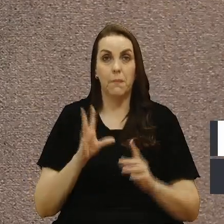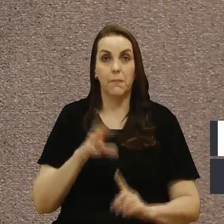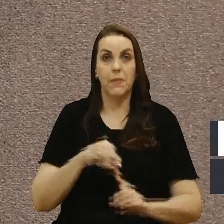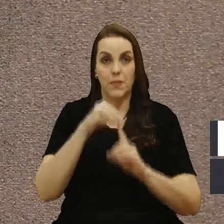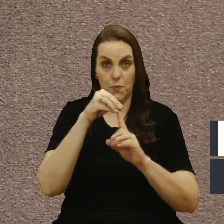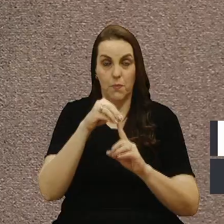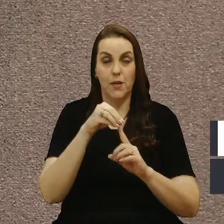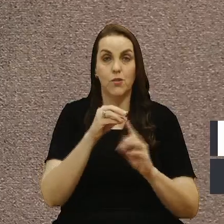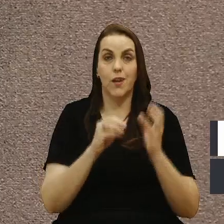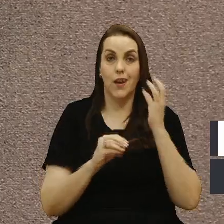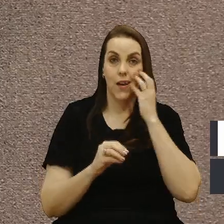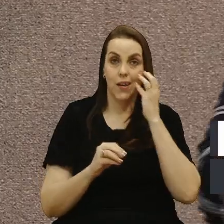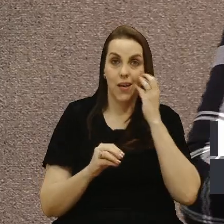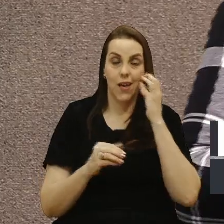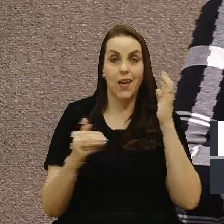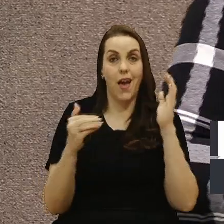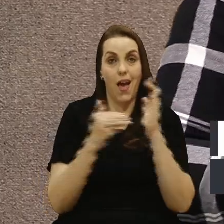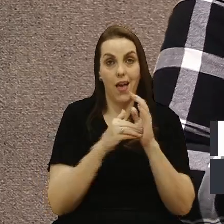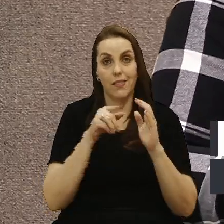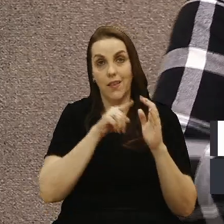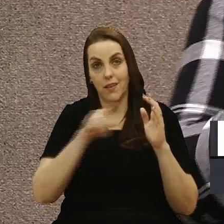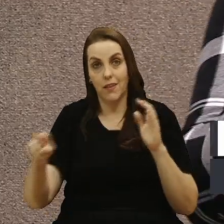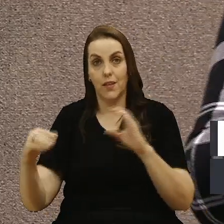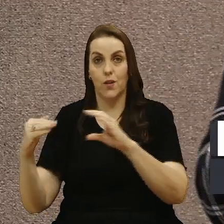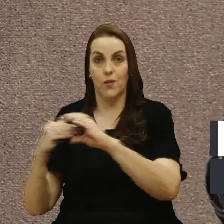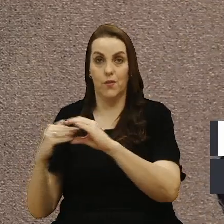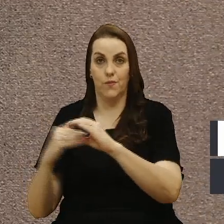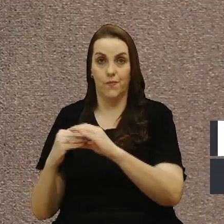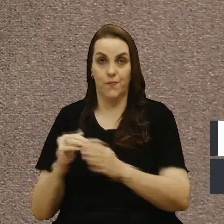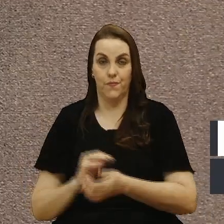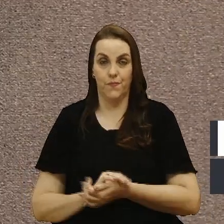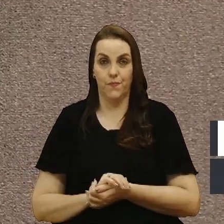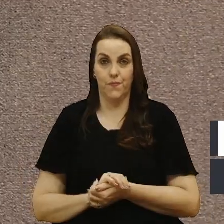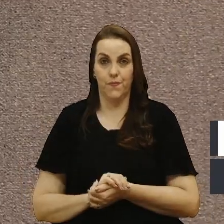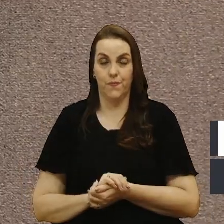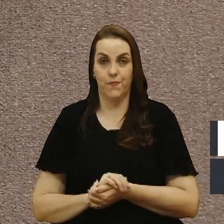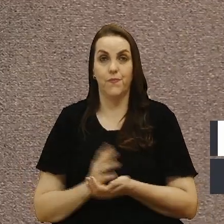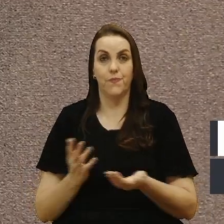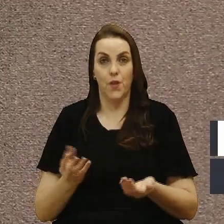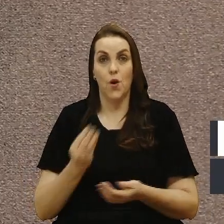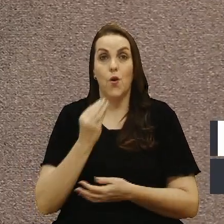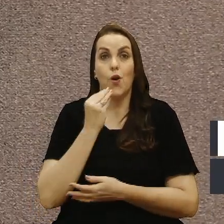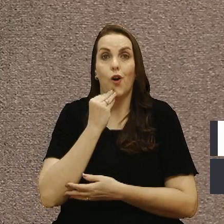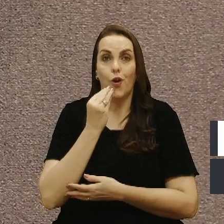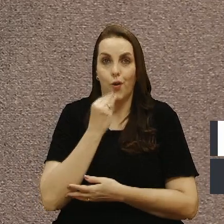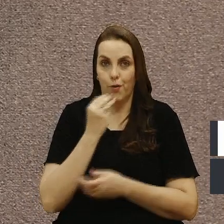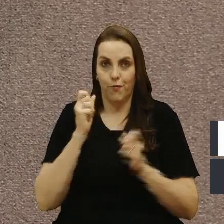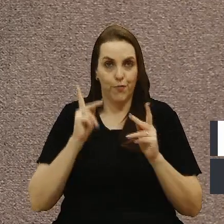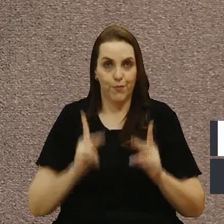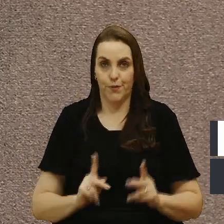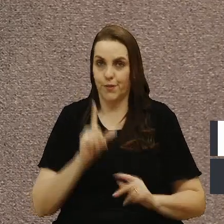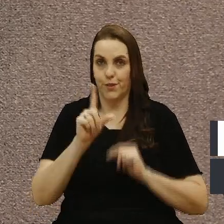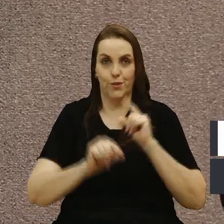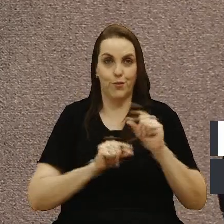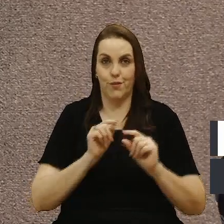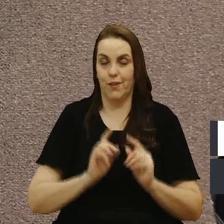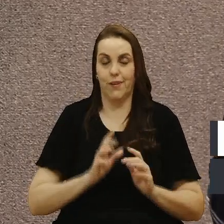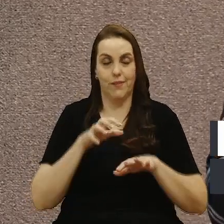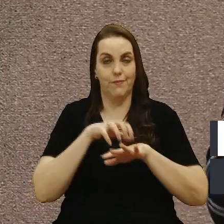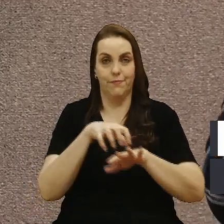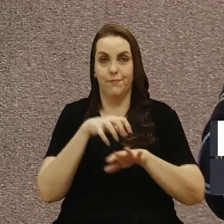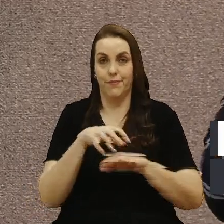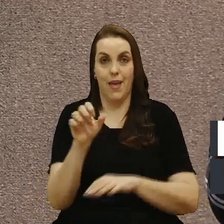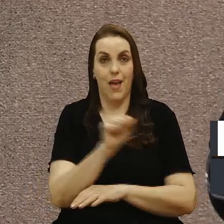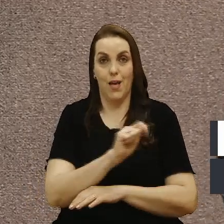de Ana Rec que vai até o Shopping Világio. Por óbvio que as pessoas vão optar pelo transporte do ônibus azulzinho, até por uma quantidade menor de pessoas que vai